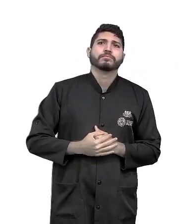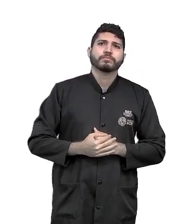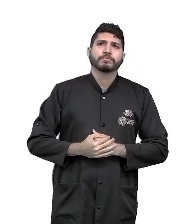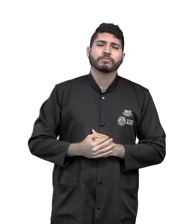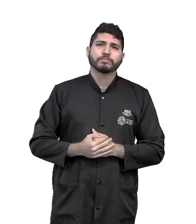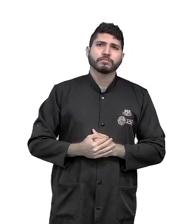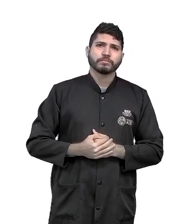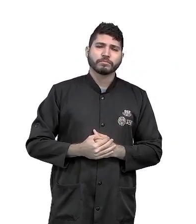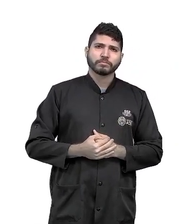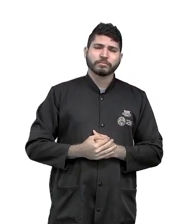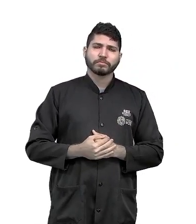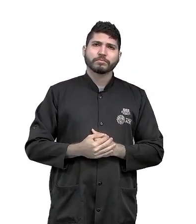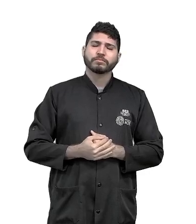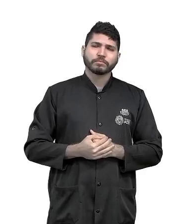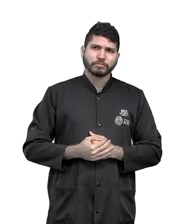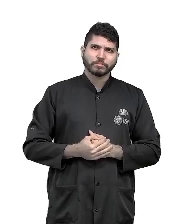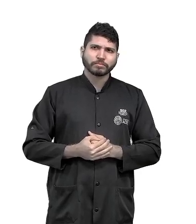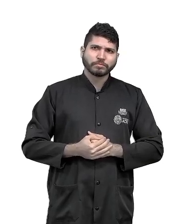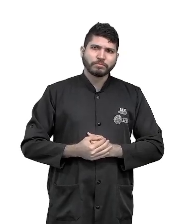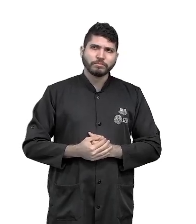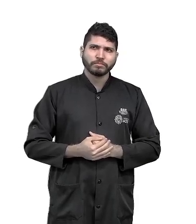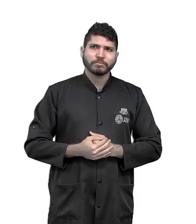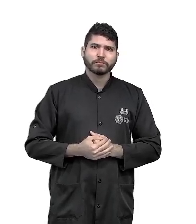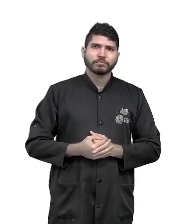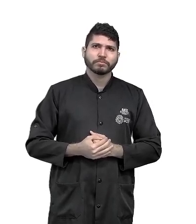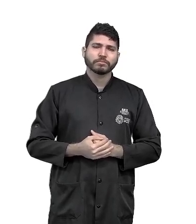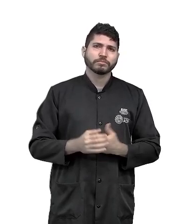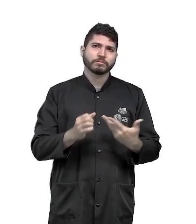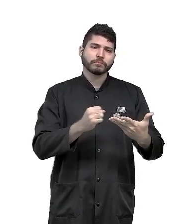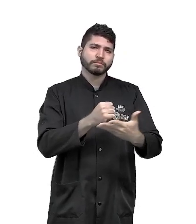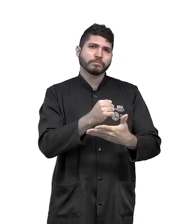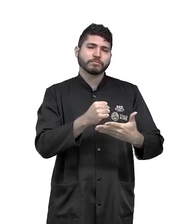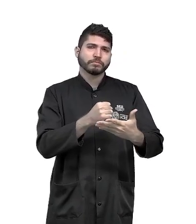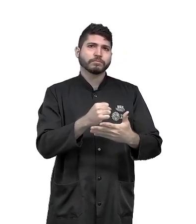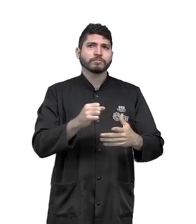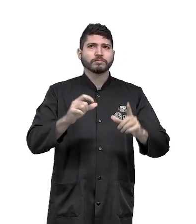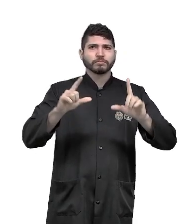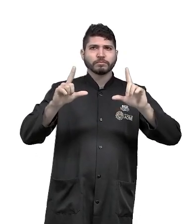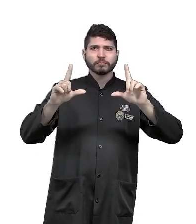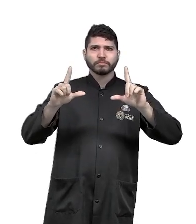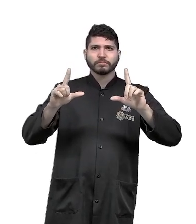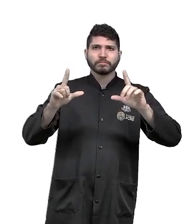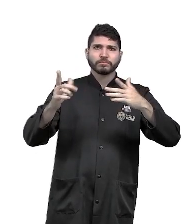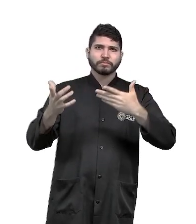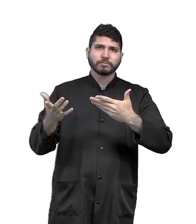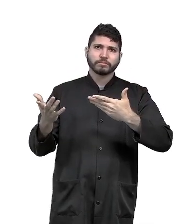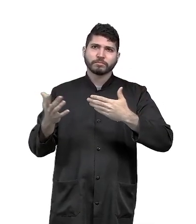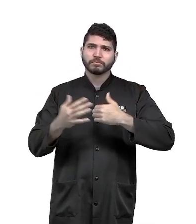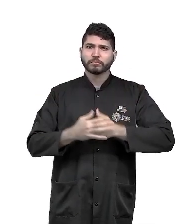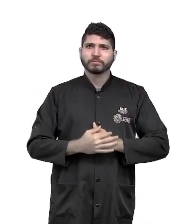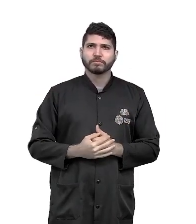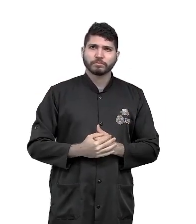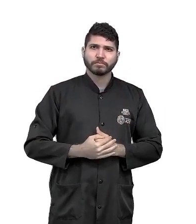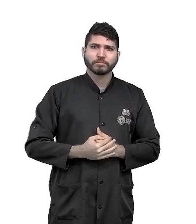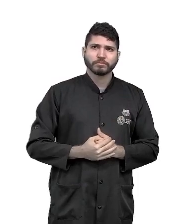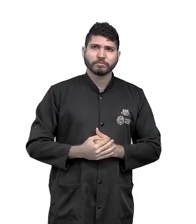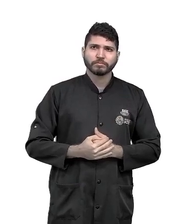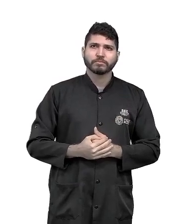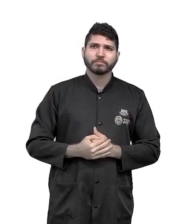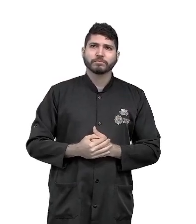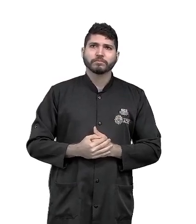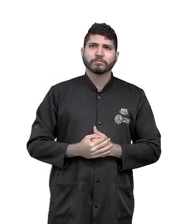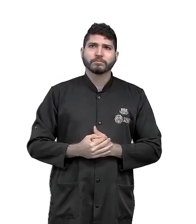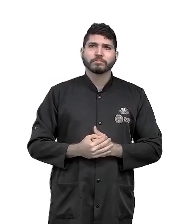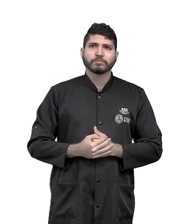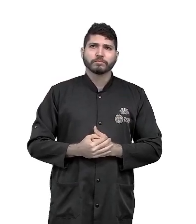que ele fala a ideia de ponto médio é sempre dividir por 2, não é isso? Da base do quadrado anterior, ou seja, o ponto médio, ou seja, 1 dividido por 2, você gerou uma